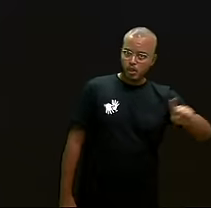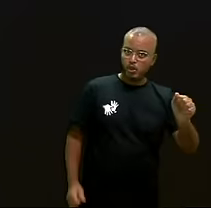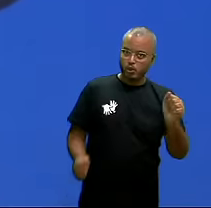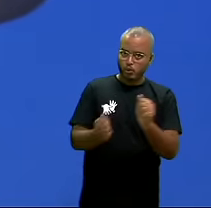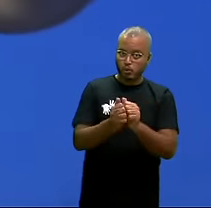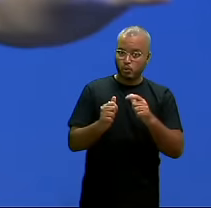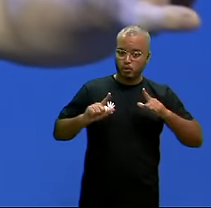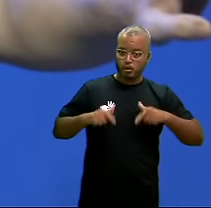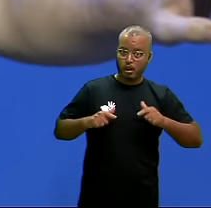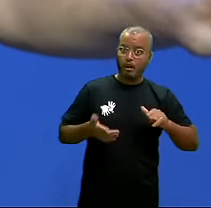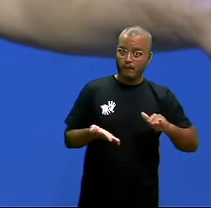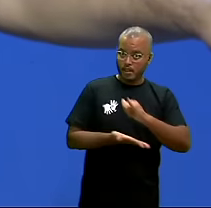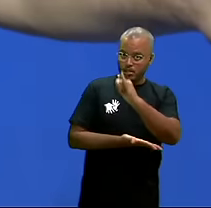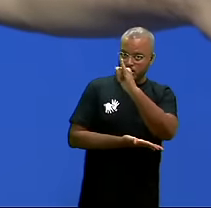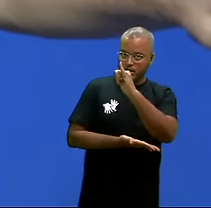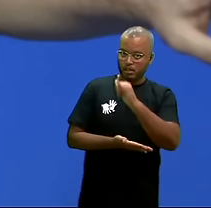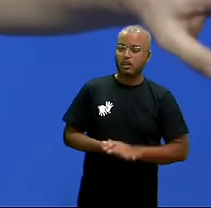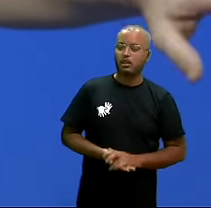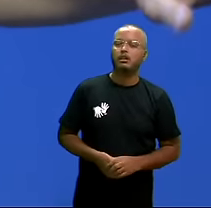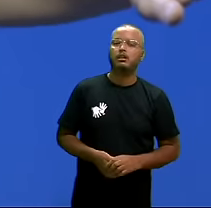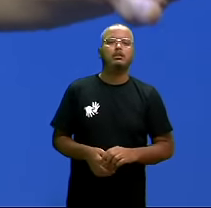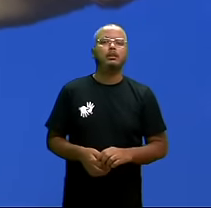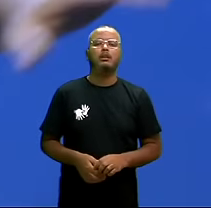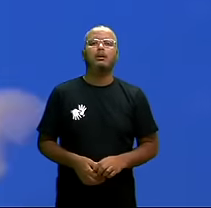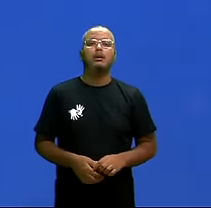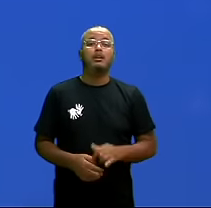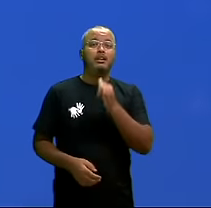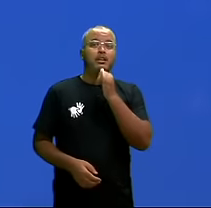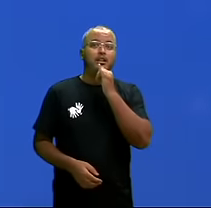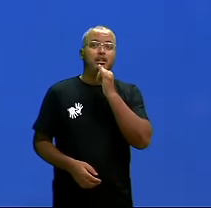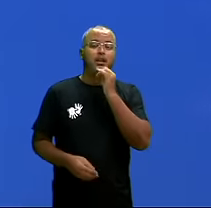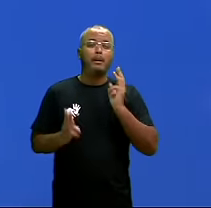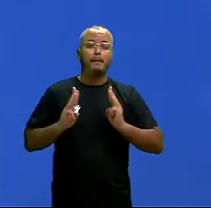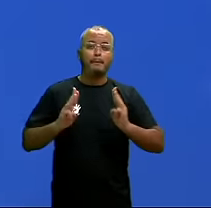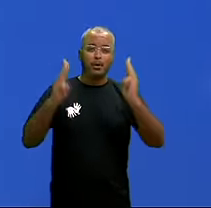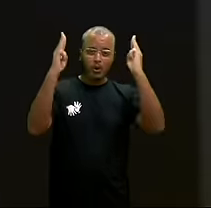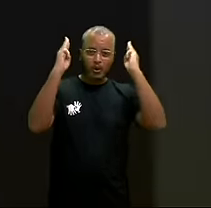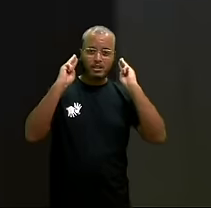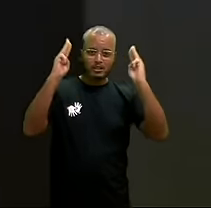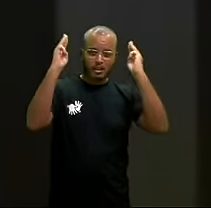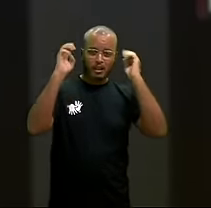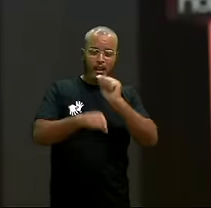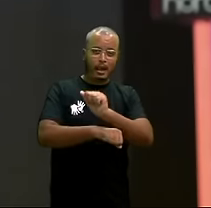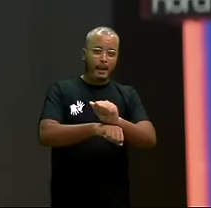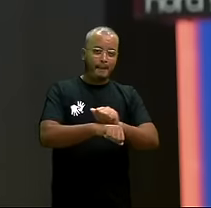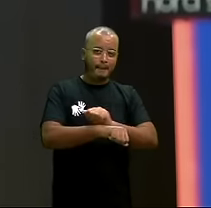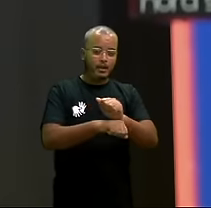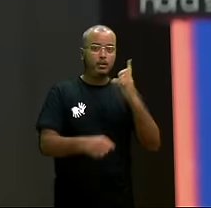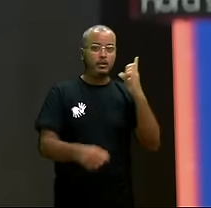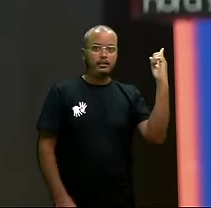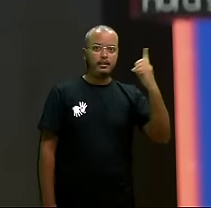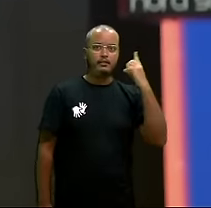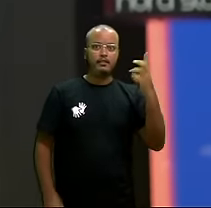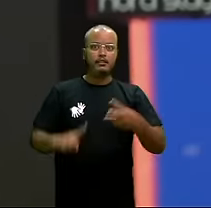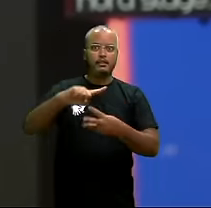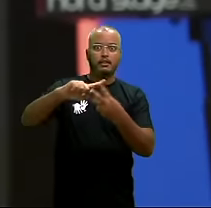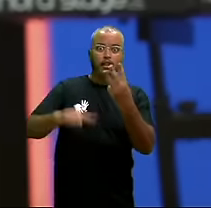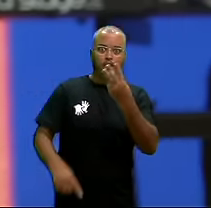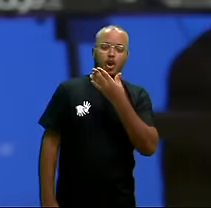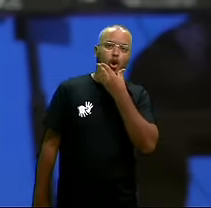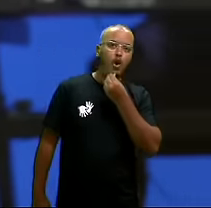Não tem ninguém como Moisés, Abraão e Davi em Israel, não tem. Você chega em Israel, filho, Moisés, Abraão e Davi. Davi